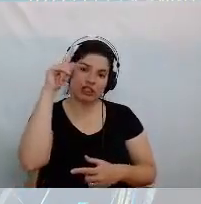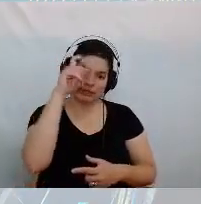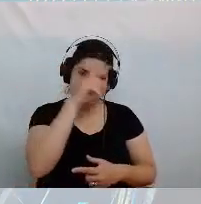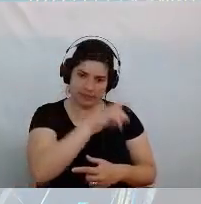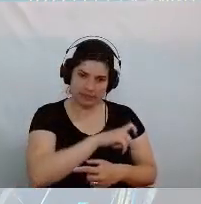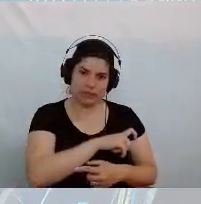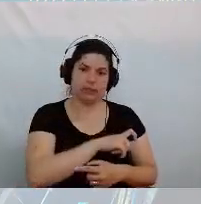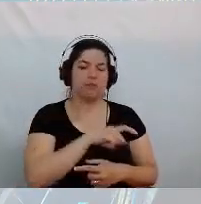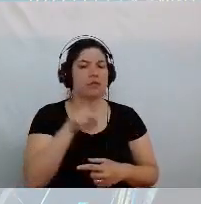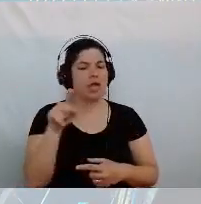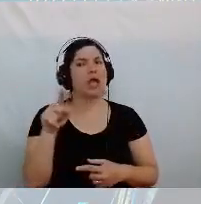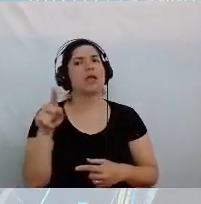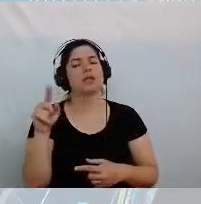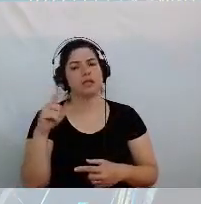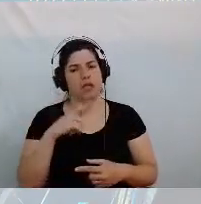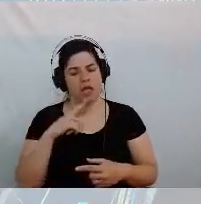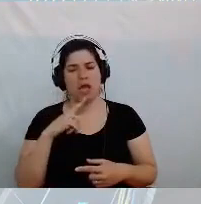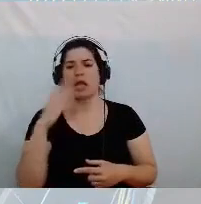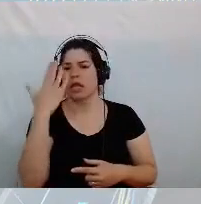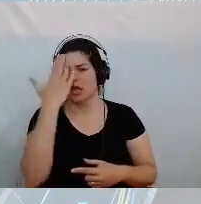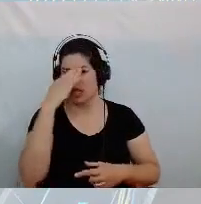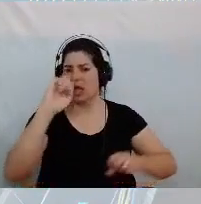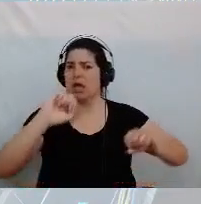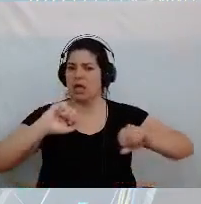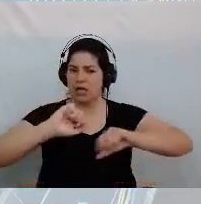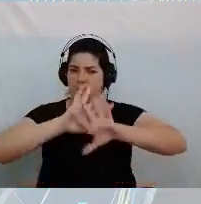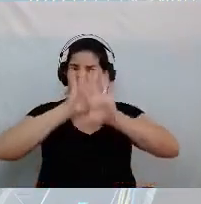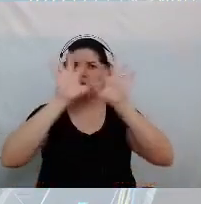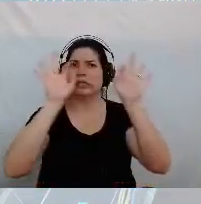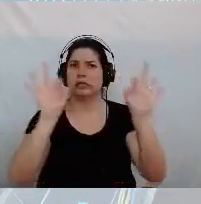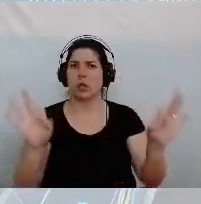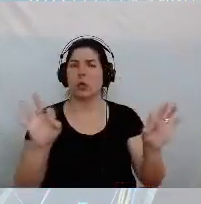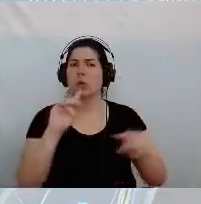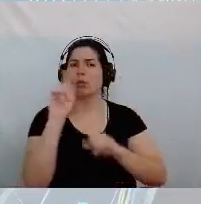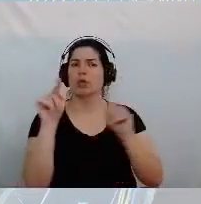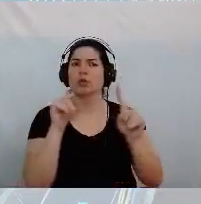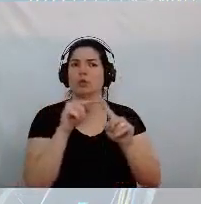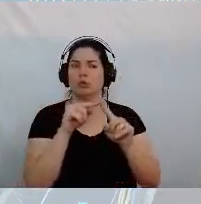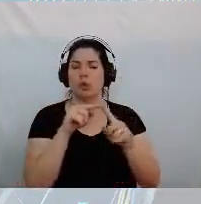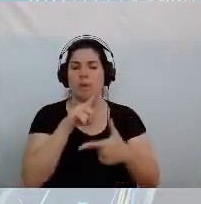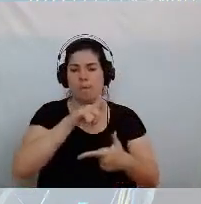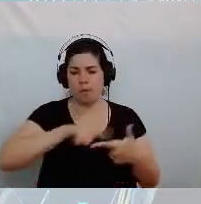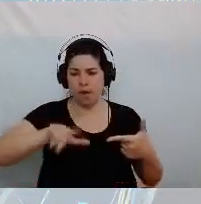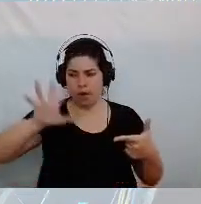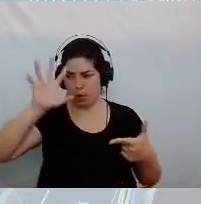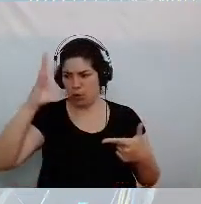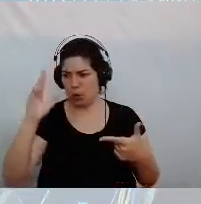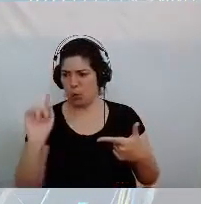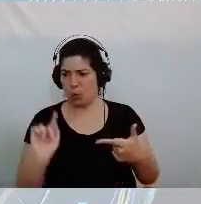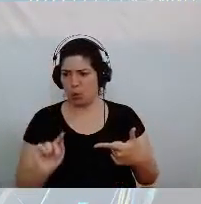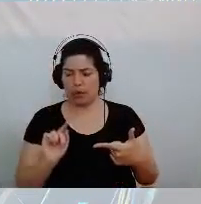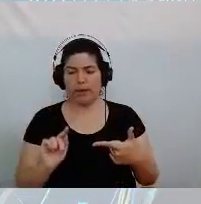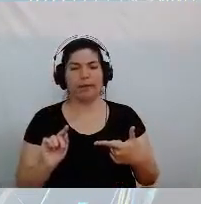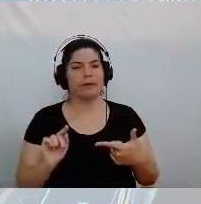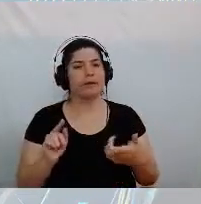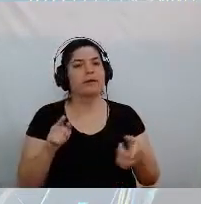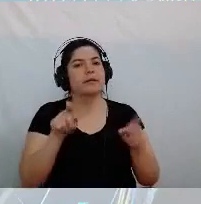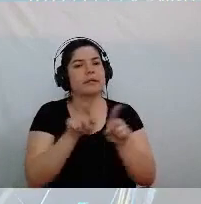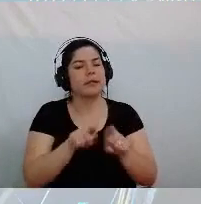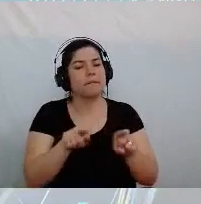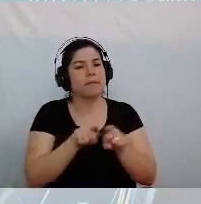você entende de forma clara qual é a intenção Qual o problema que você tá resolvendo enfaticamente E como que